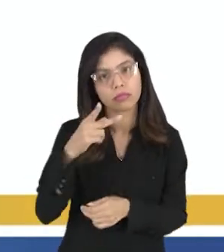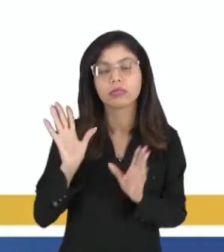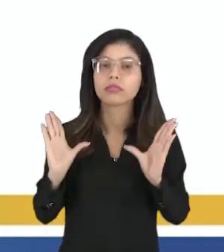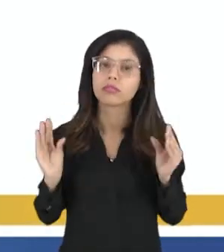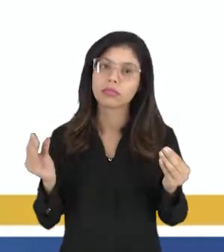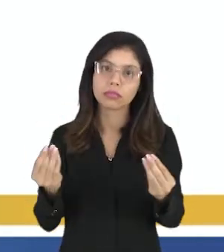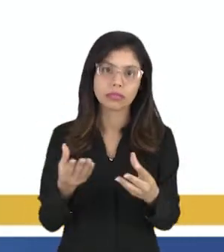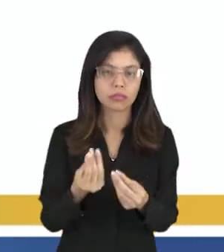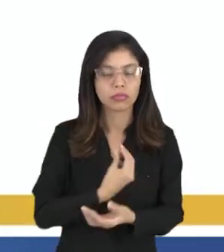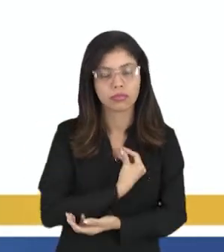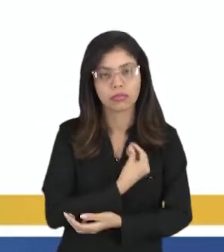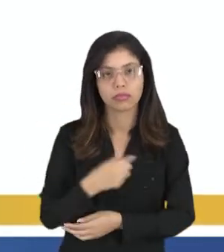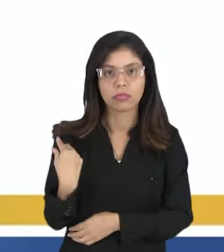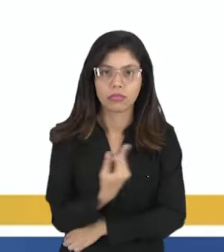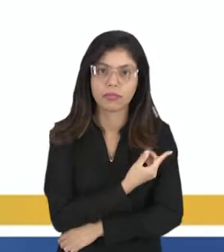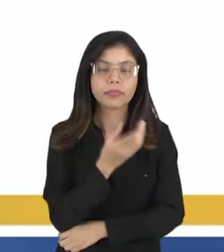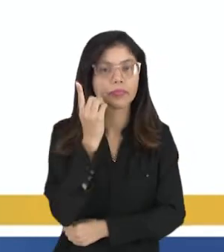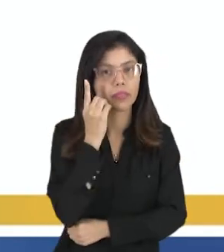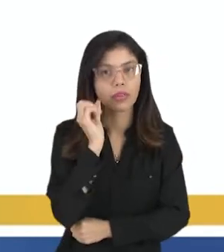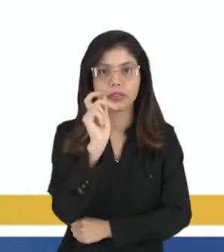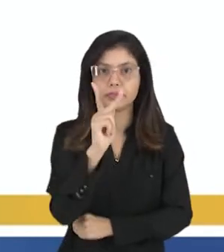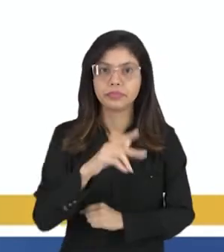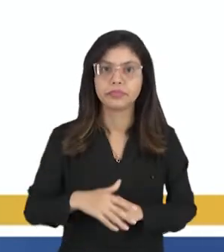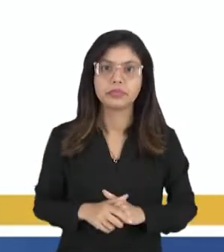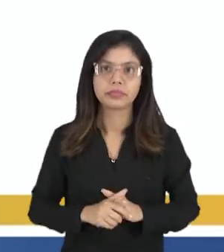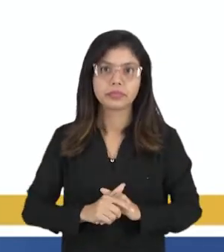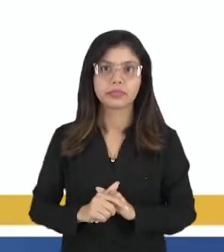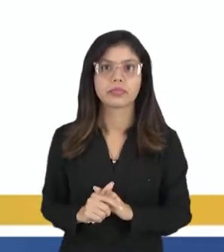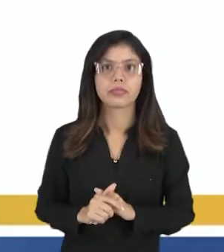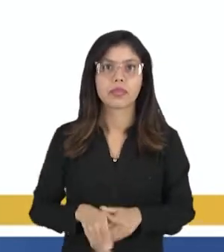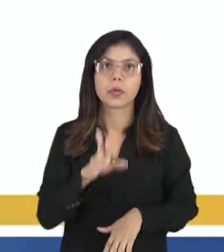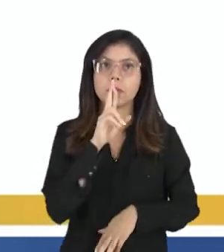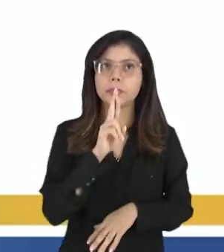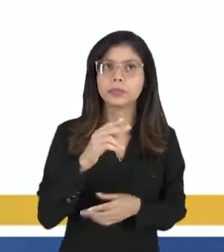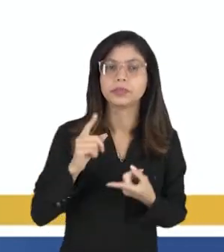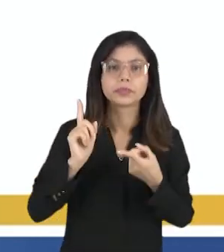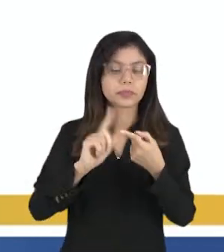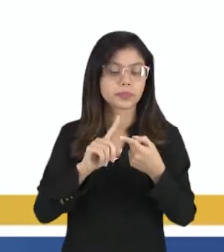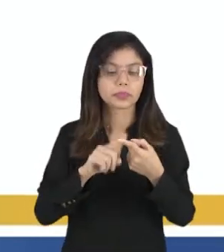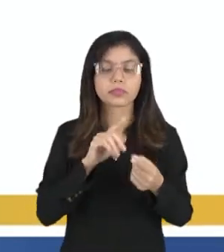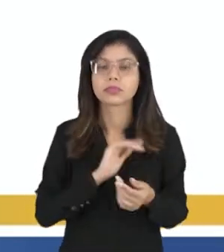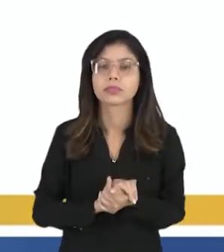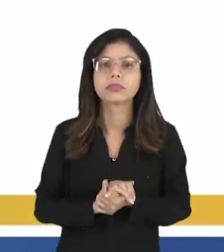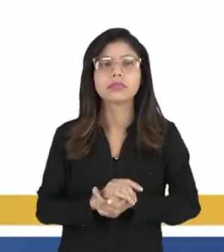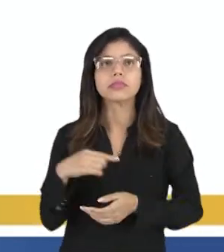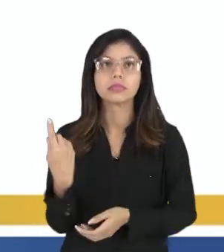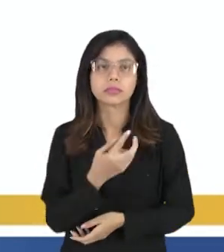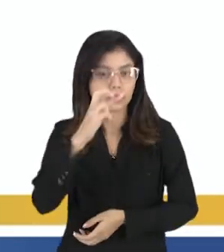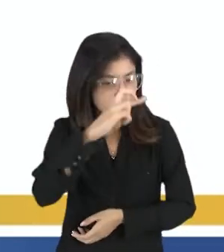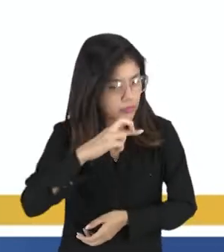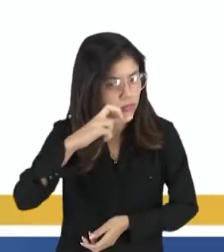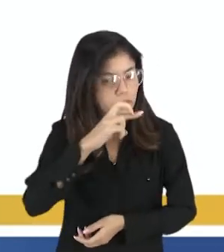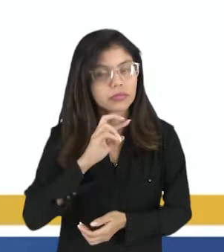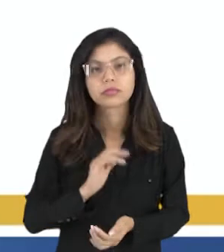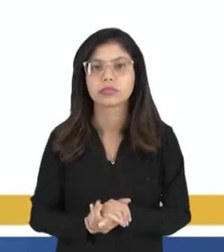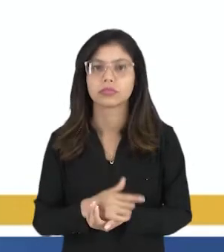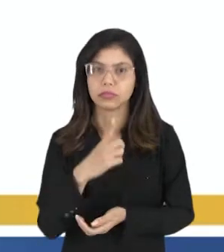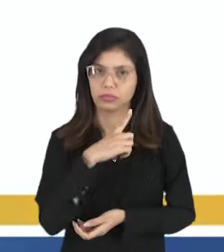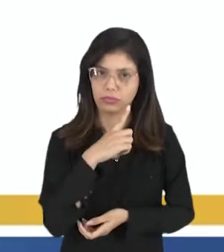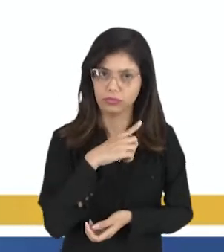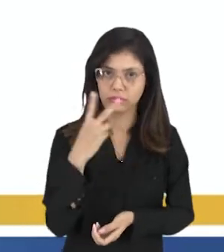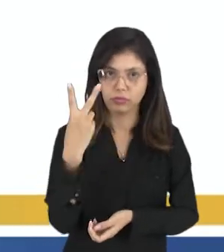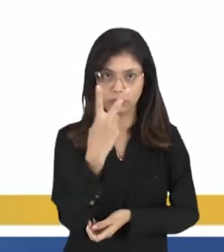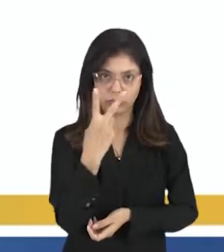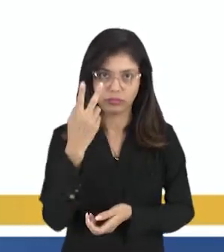substâncias presentes no nosso cotidiano, ok? Então, para a gente responder a primeira pergunta, a gente vai estar analisando aqui. Nós temos